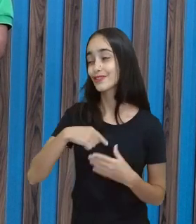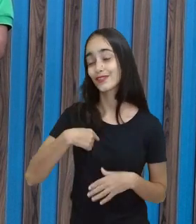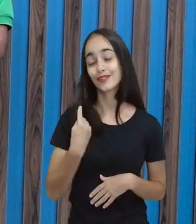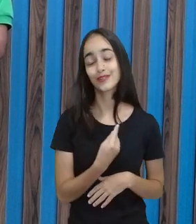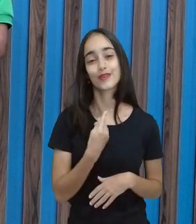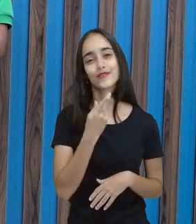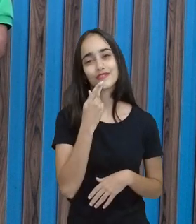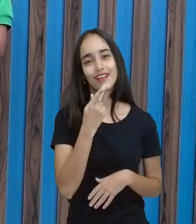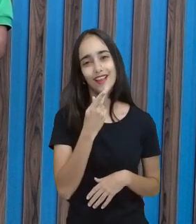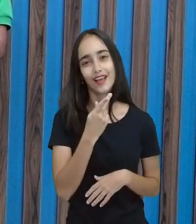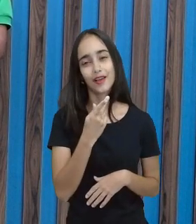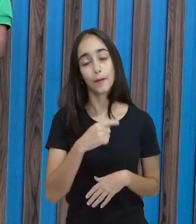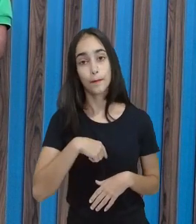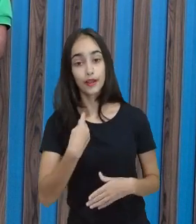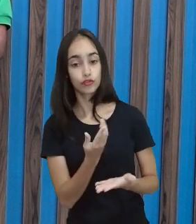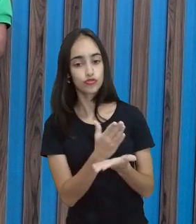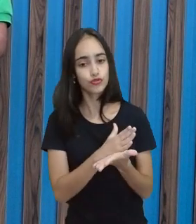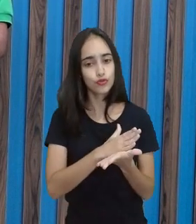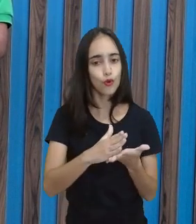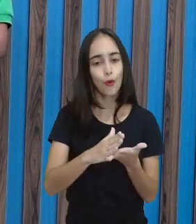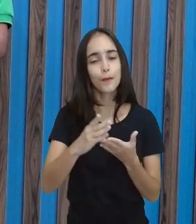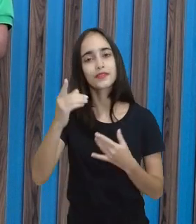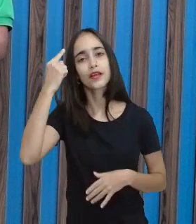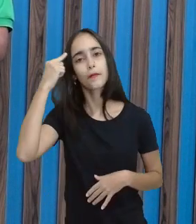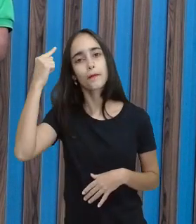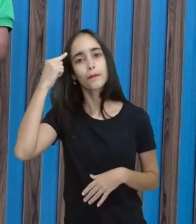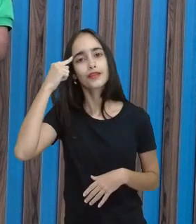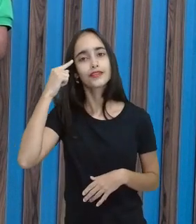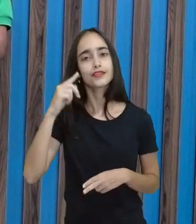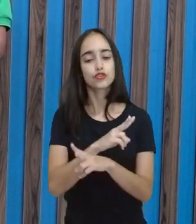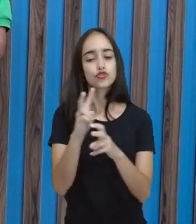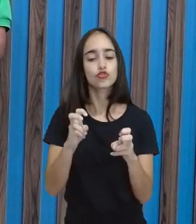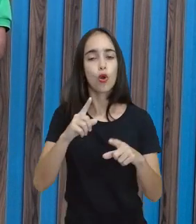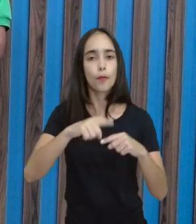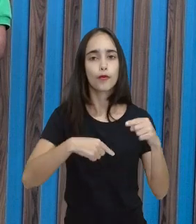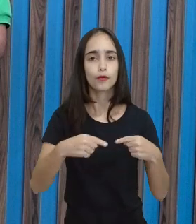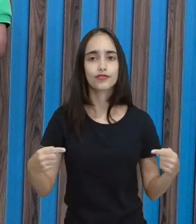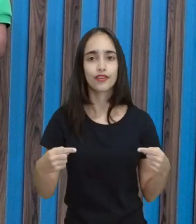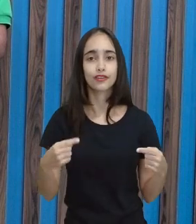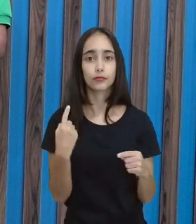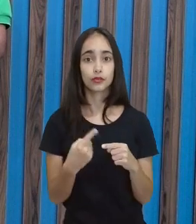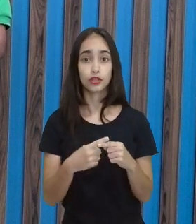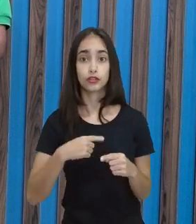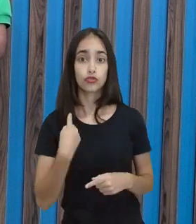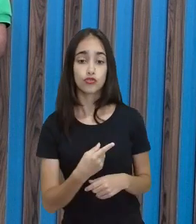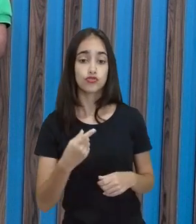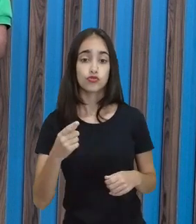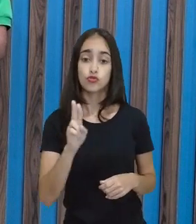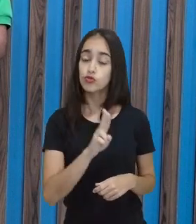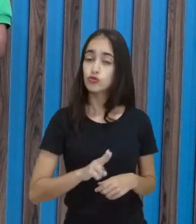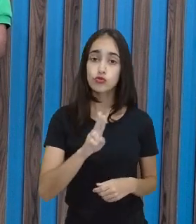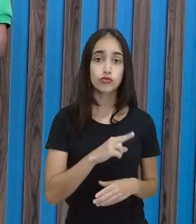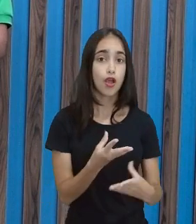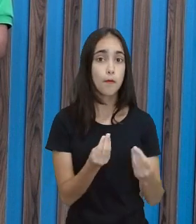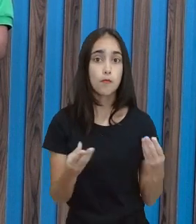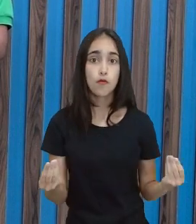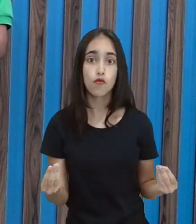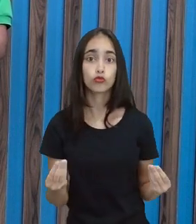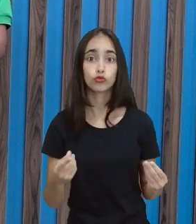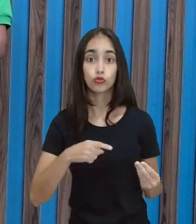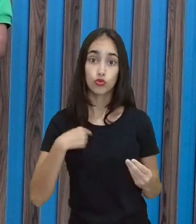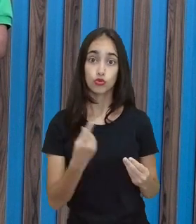começar a pensar sobre esse objeto. A gente faz várias coisas com o tijolo, né? Construímos casas, muros com